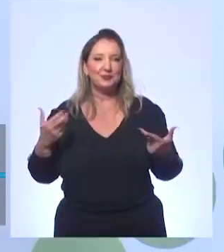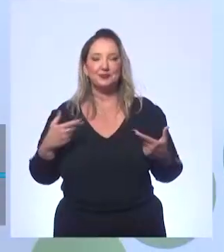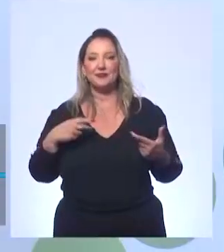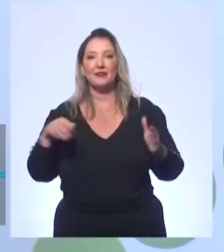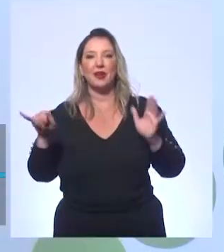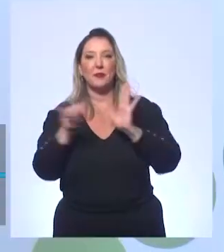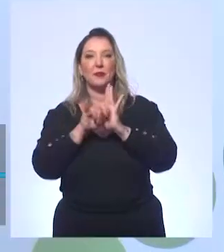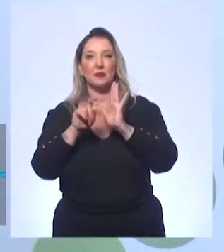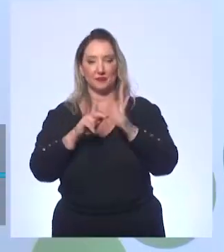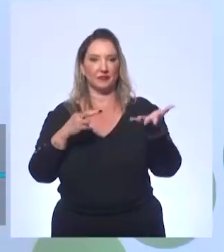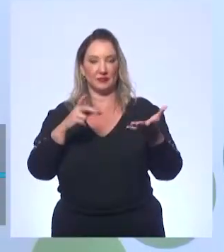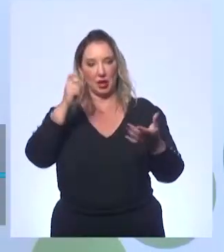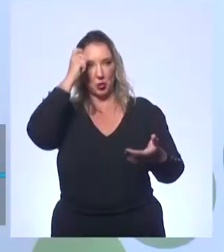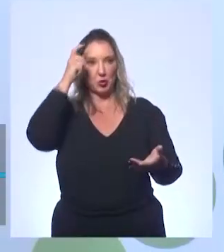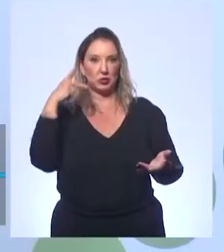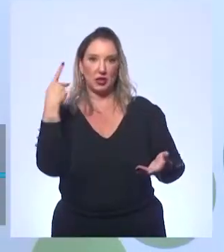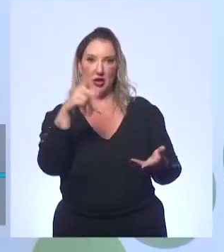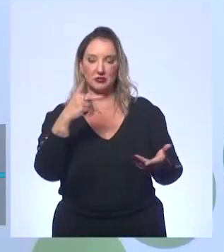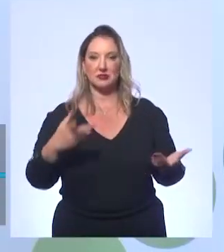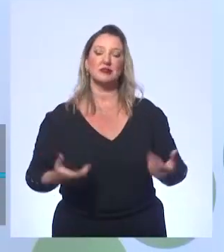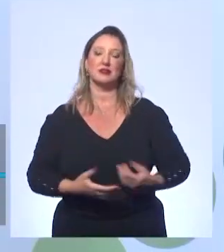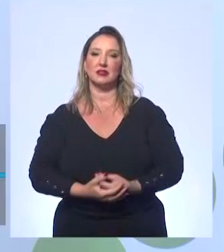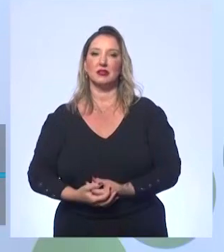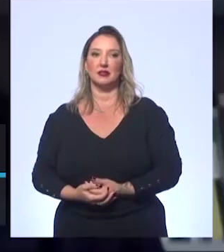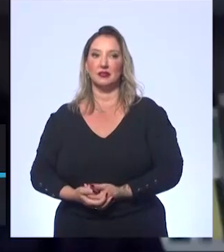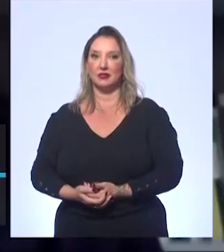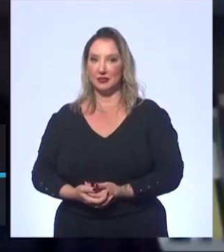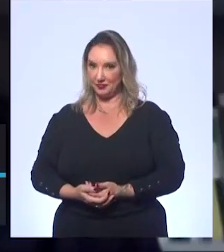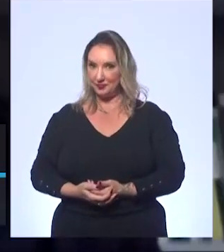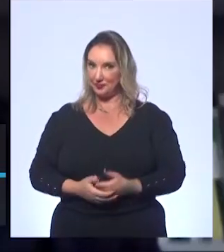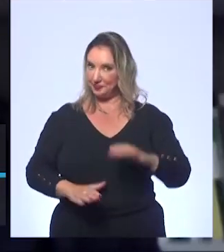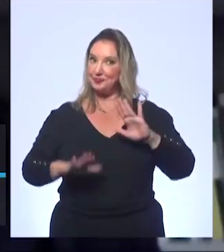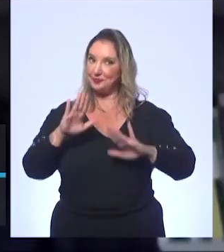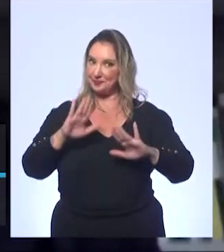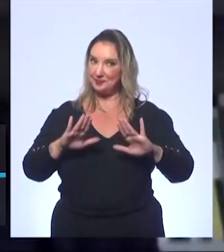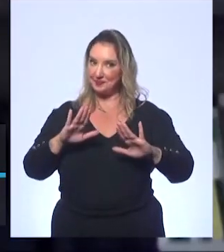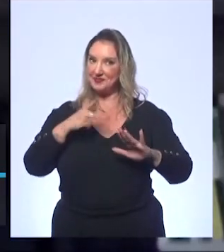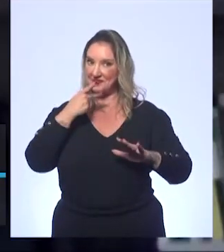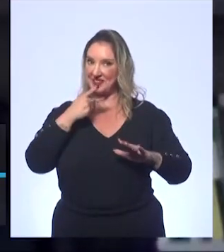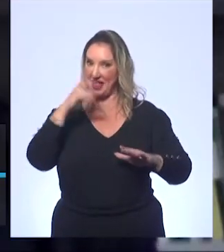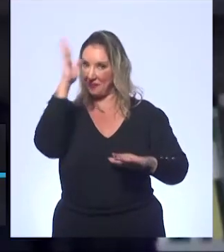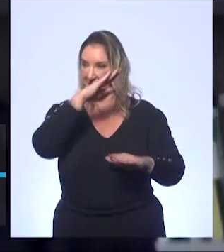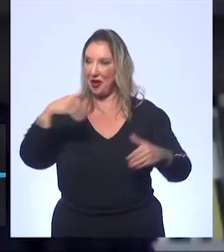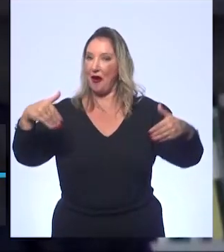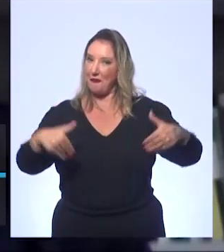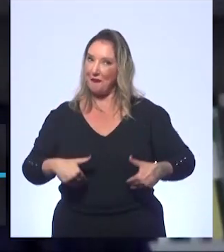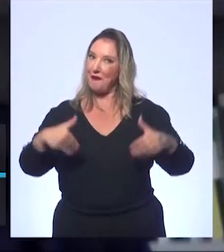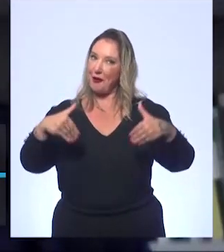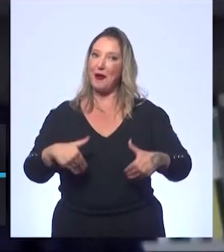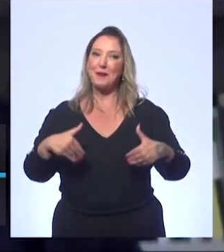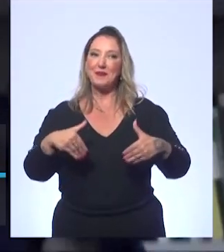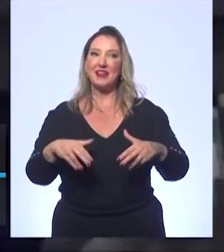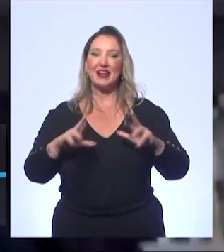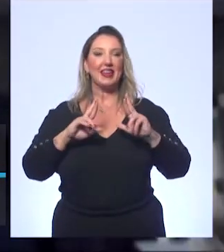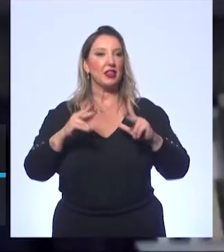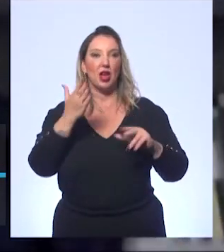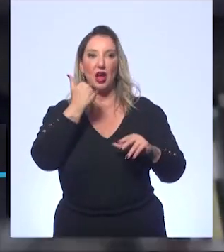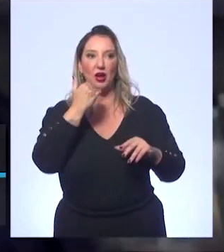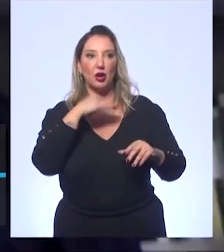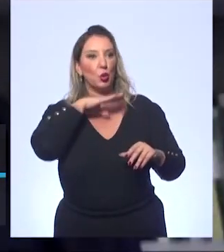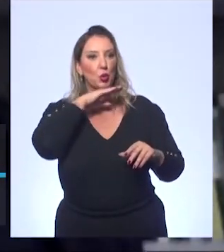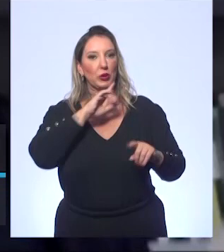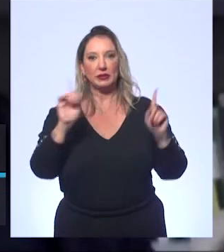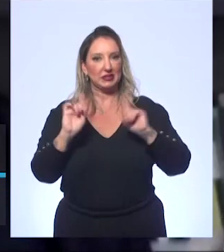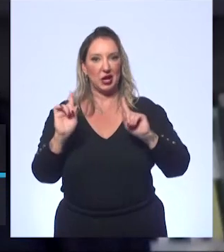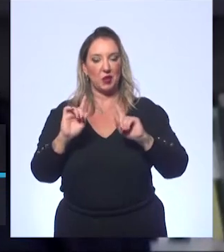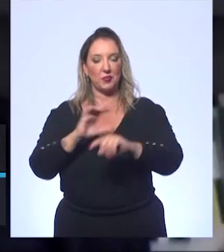traços culturais? Olha, quando eu cheguei no Brasil, eu passei fome, viu, gente? Porque não é que a comida ela era ruim,